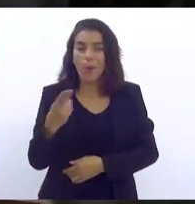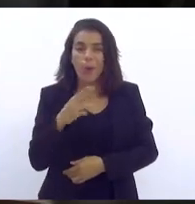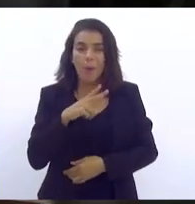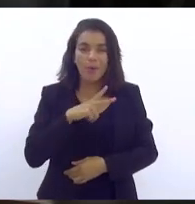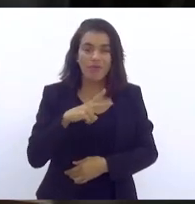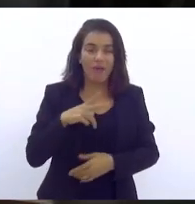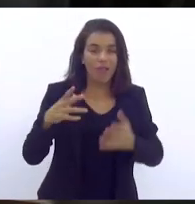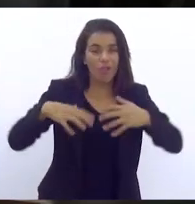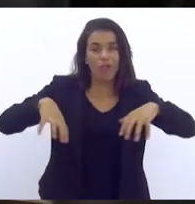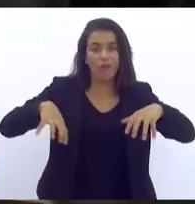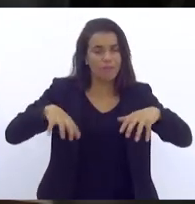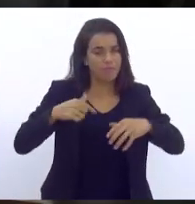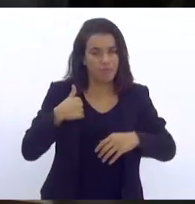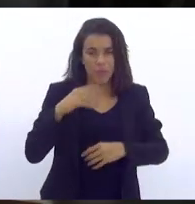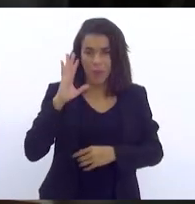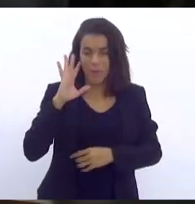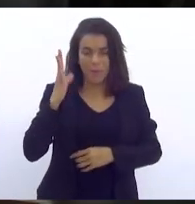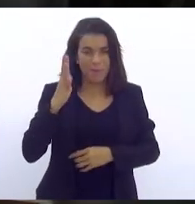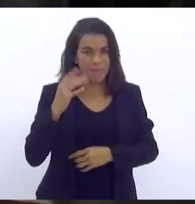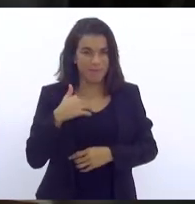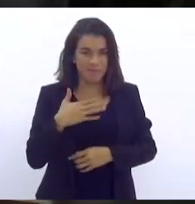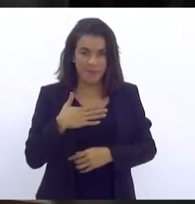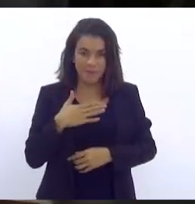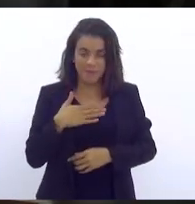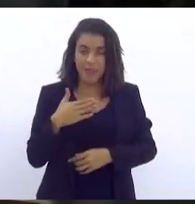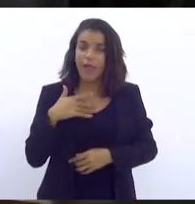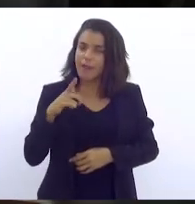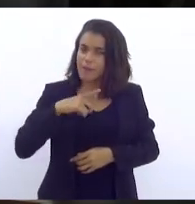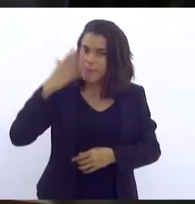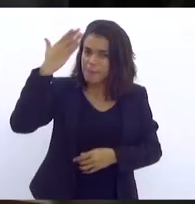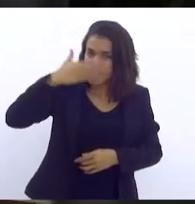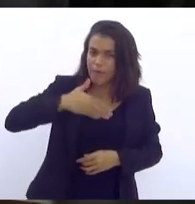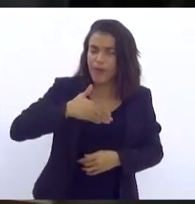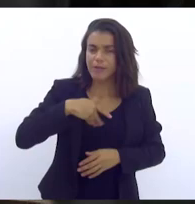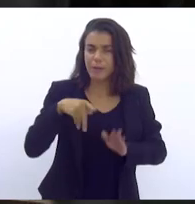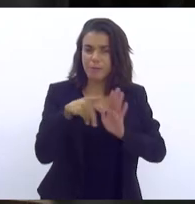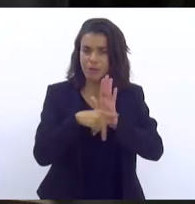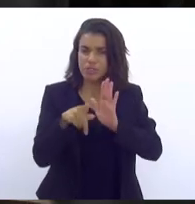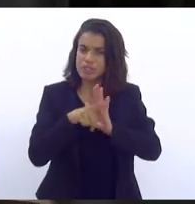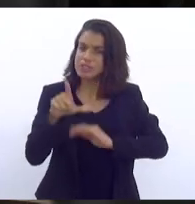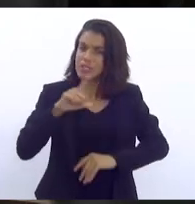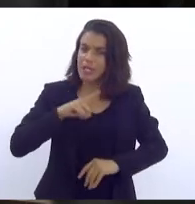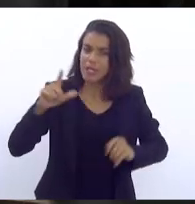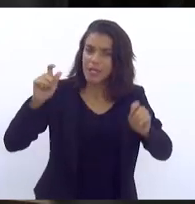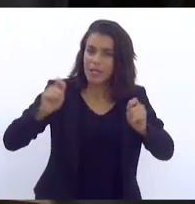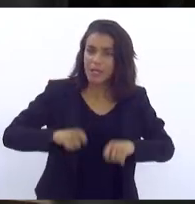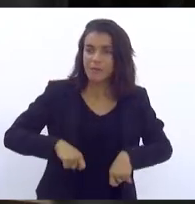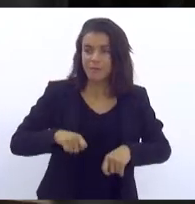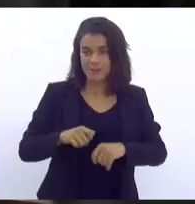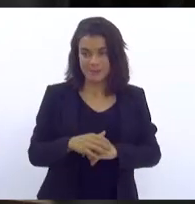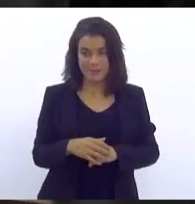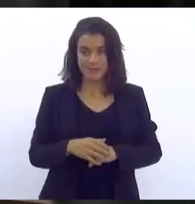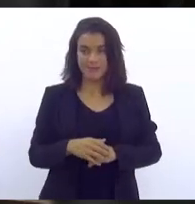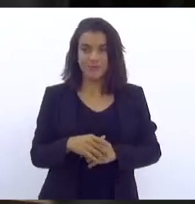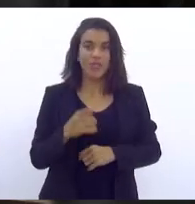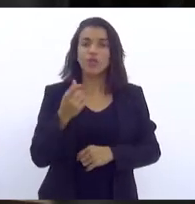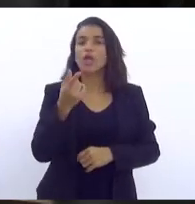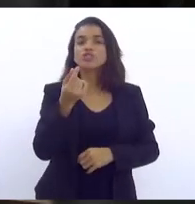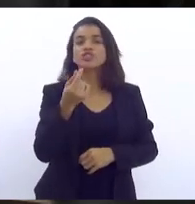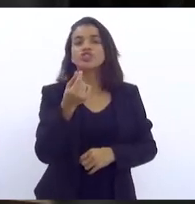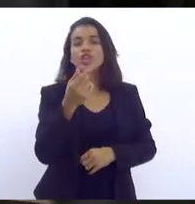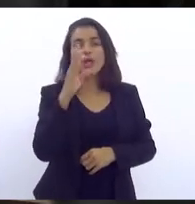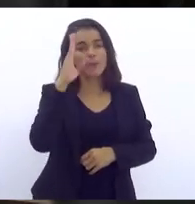é isso que determina para mim é demonstrar que tem projeto e que tem capacidade e a gente não coloca dinheiro na frente